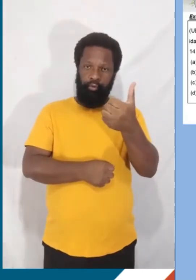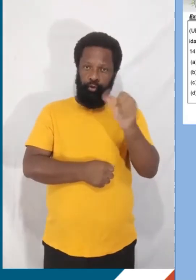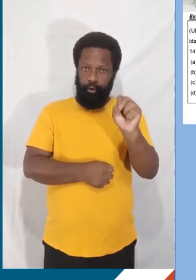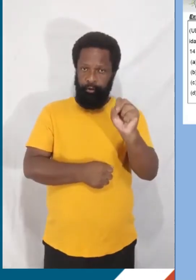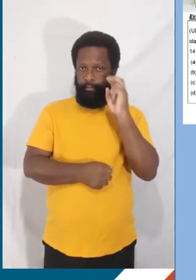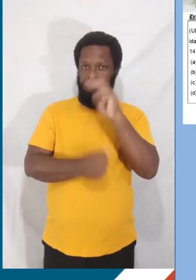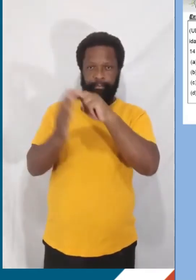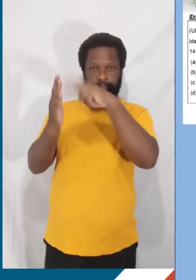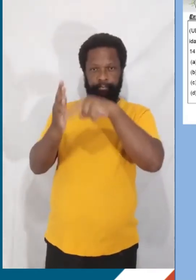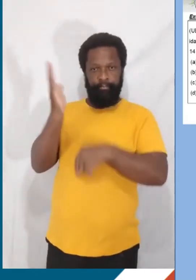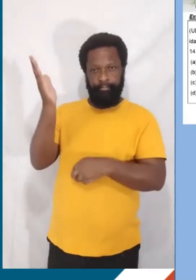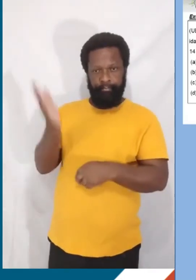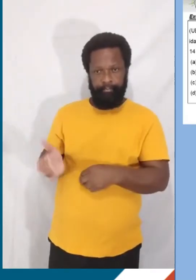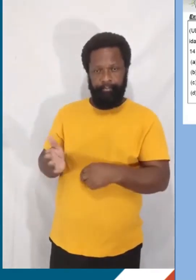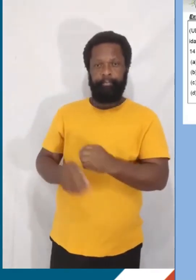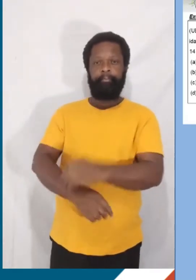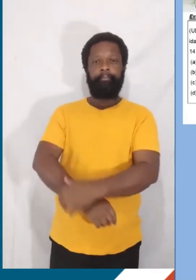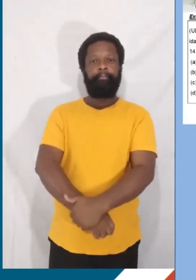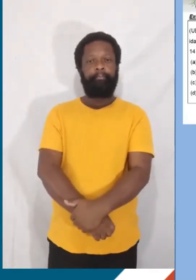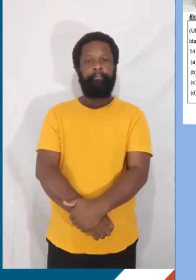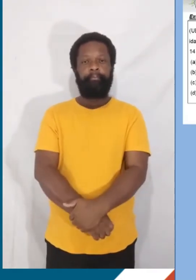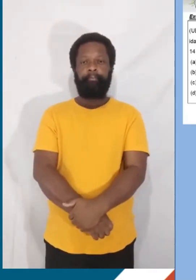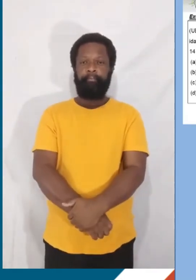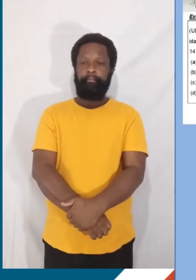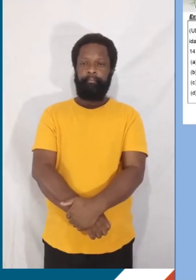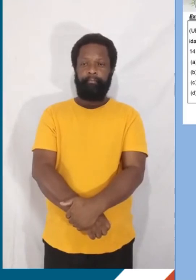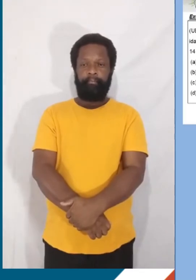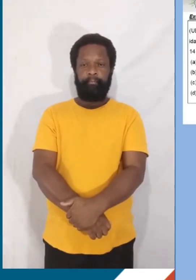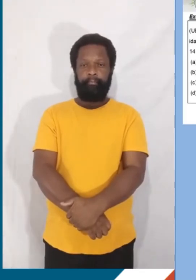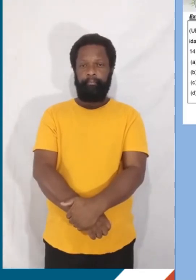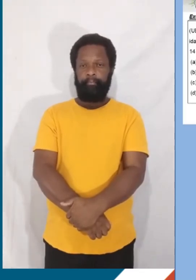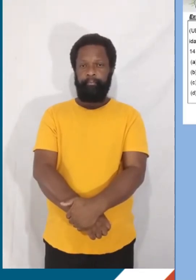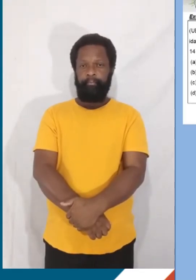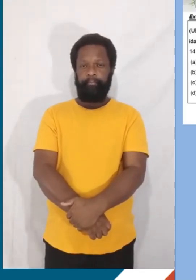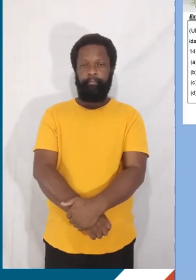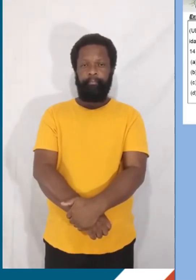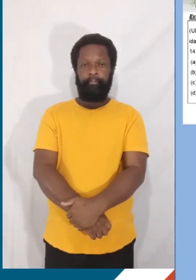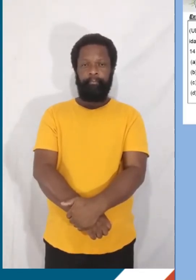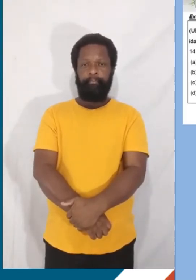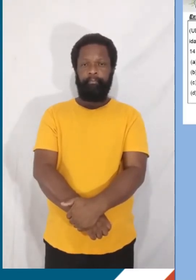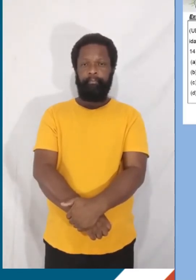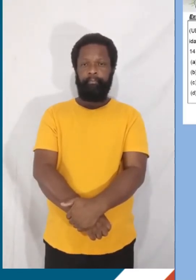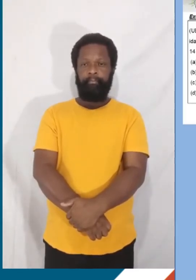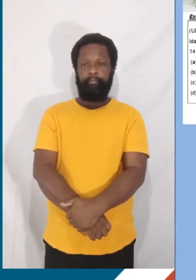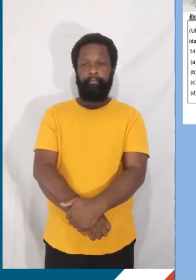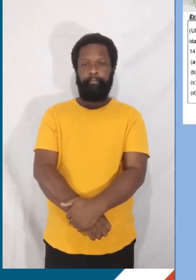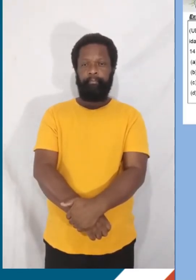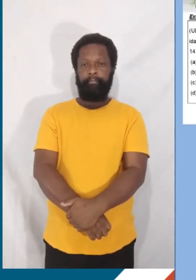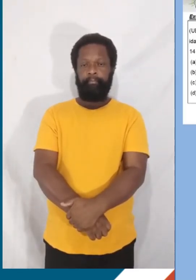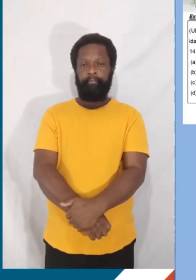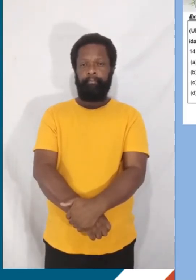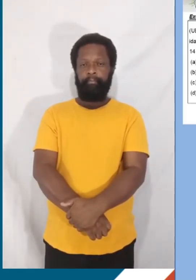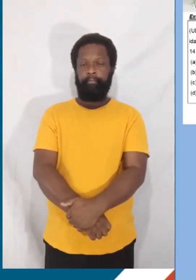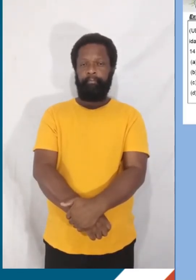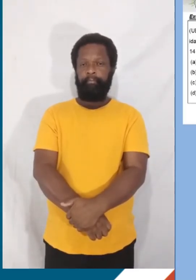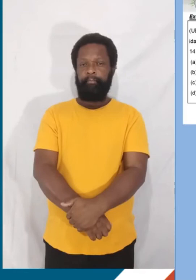seguinte: a técnica de datação radiológica por carbono 14 permite estimar a idade de um corpo, como o de Lucy, que